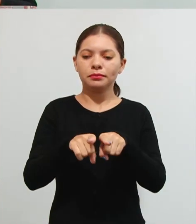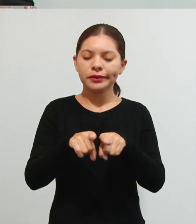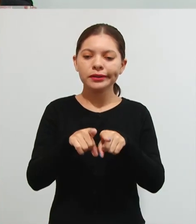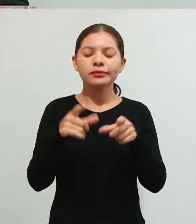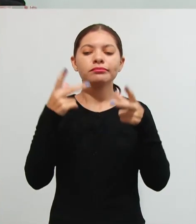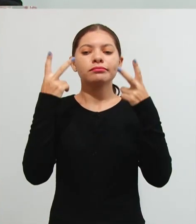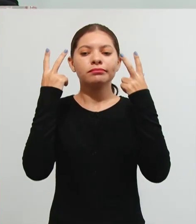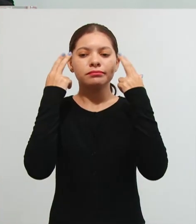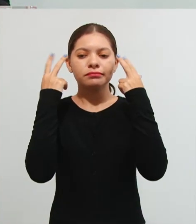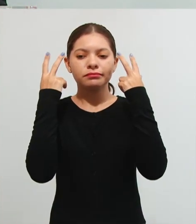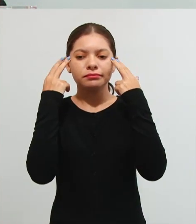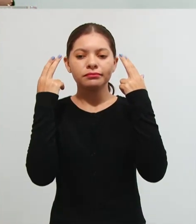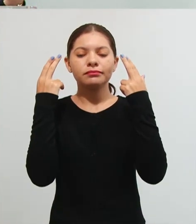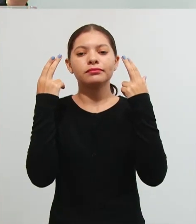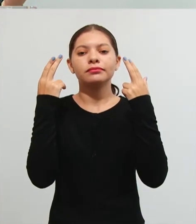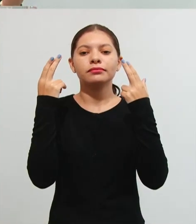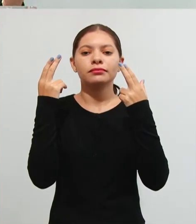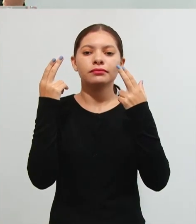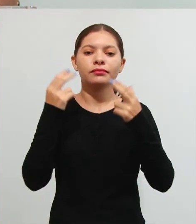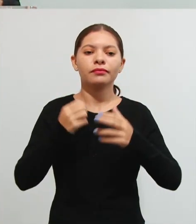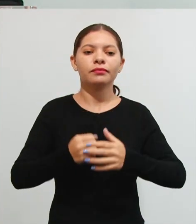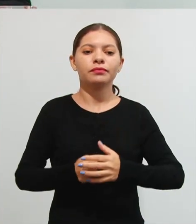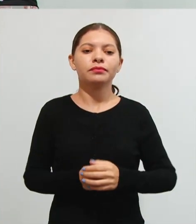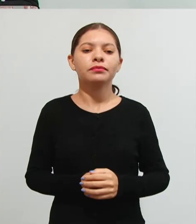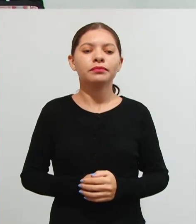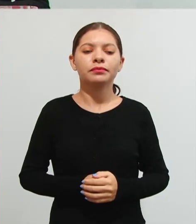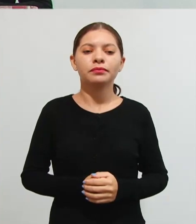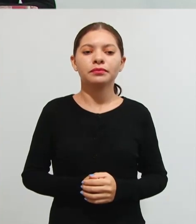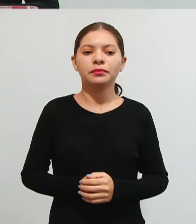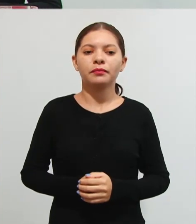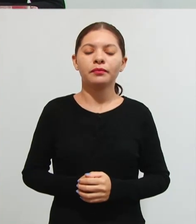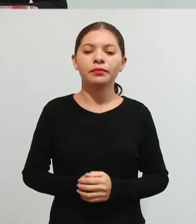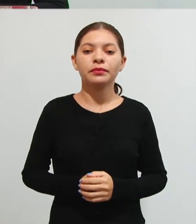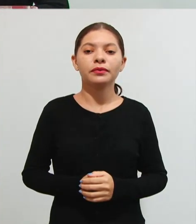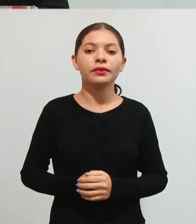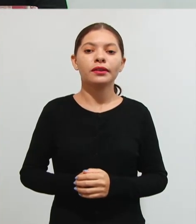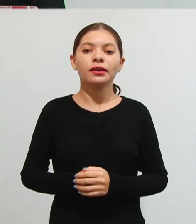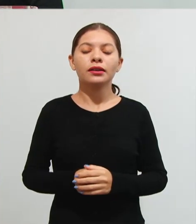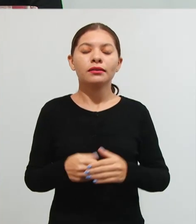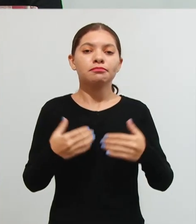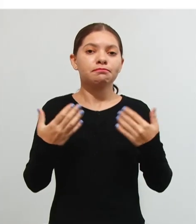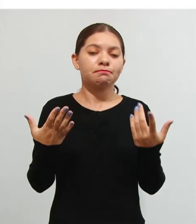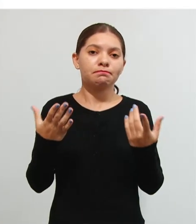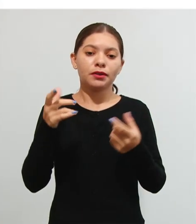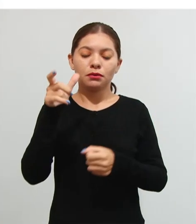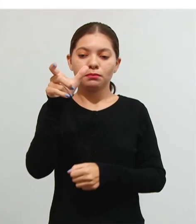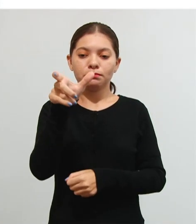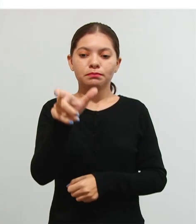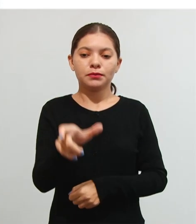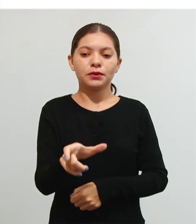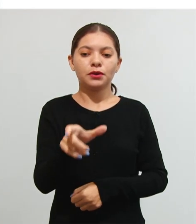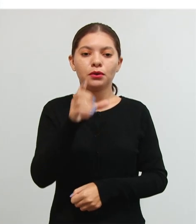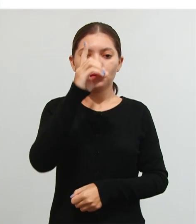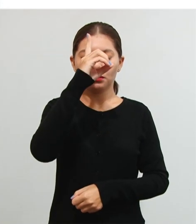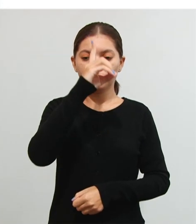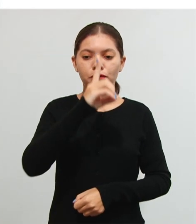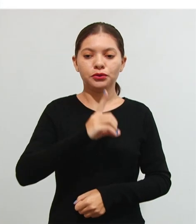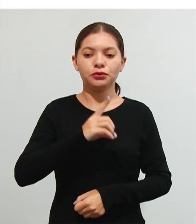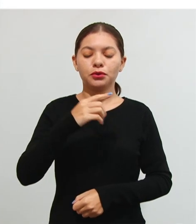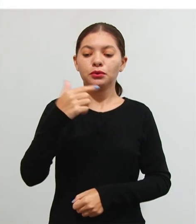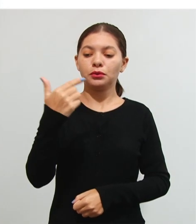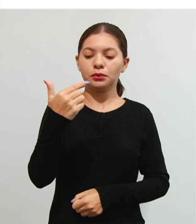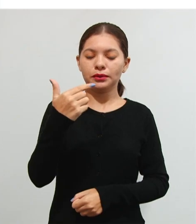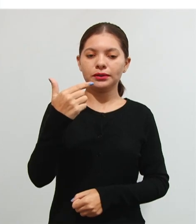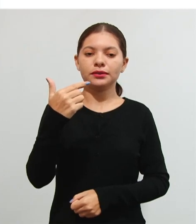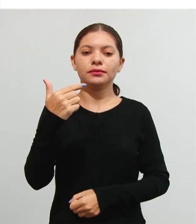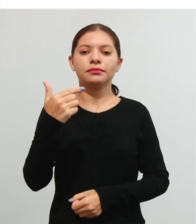normalmente chamada de mineirismo, né? Também. Então, esse é o nível 2, o